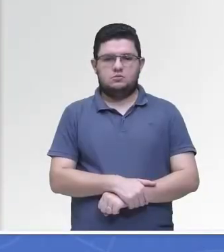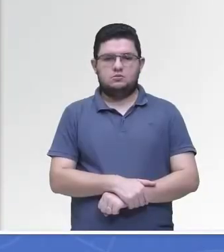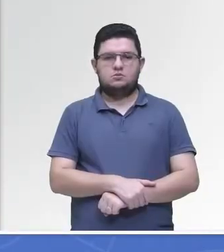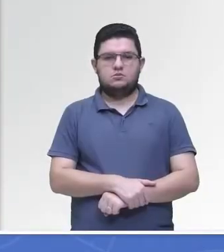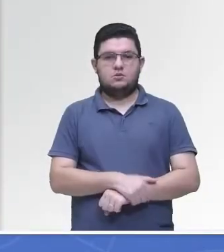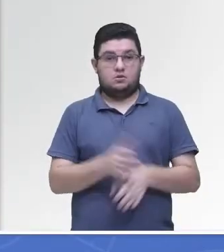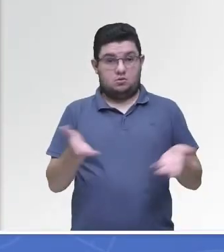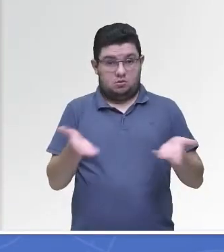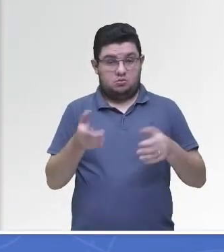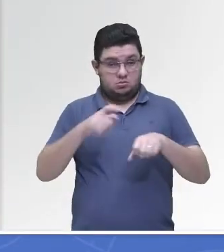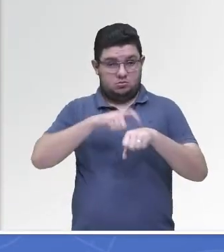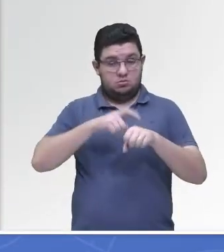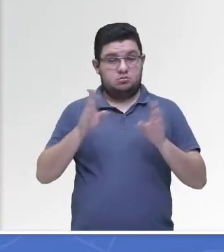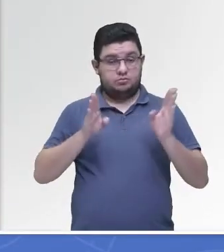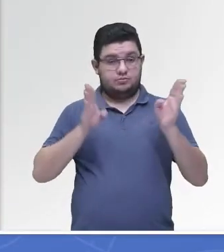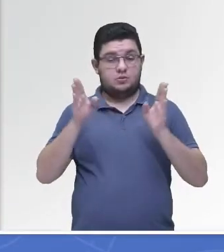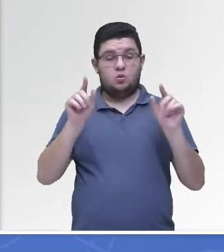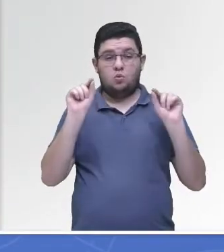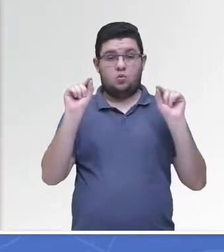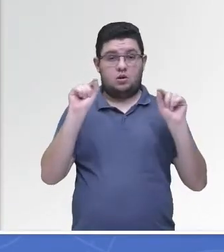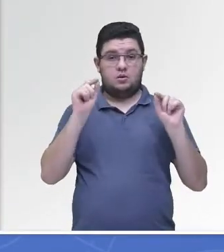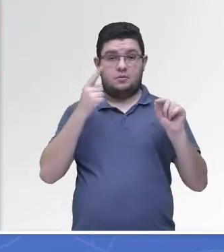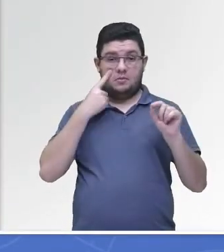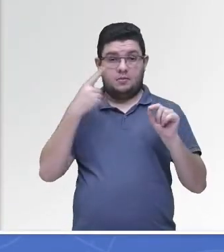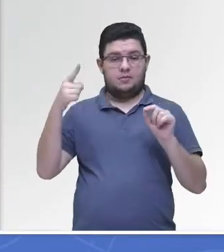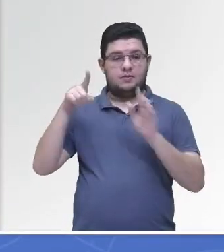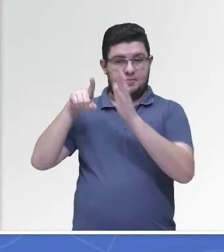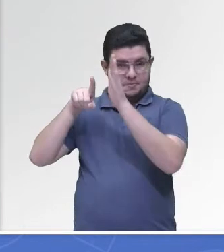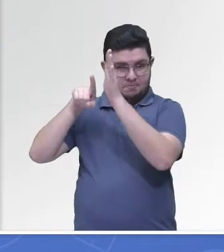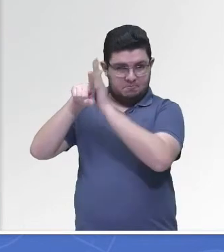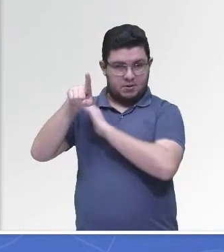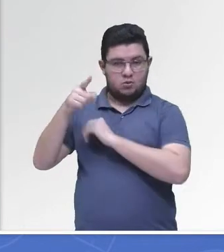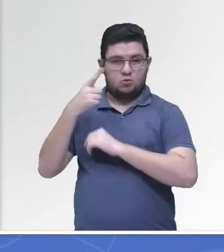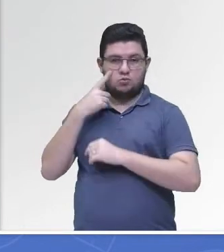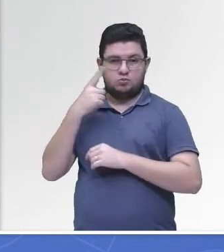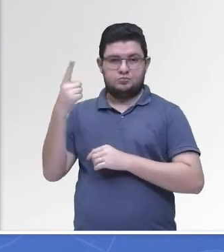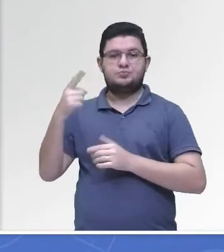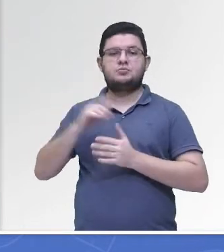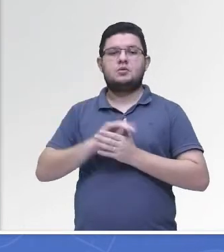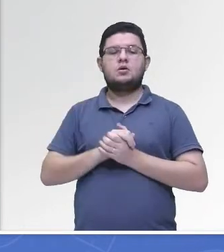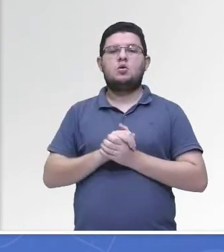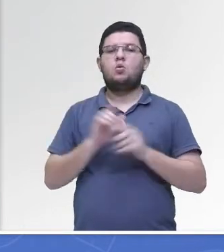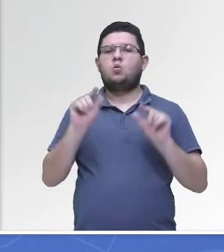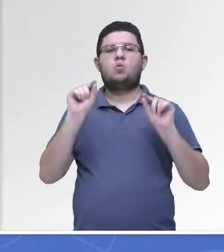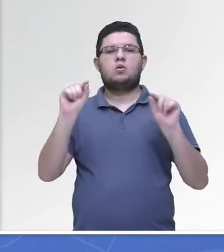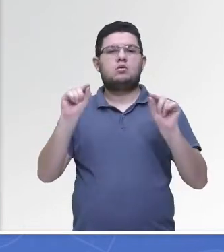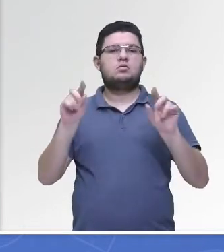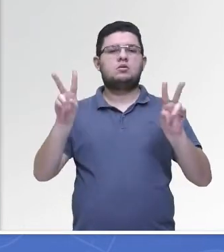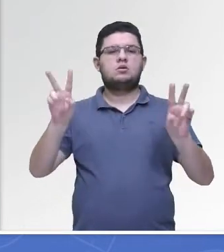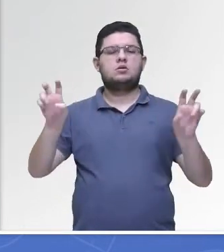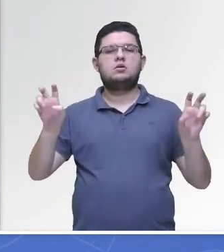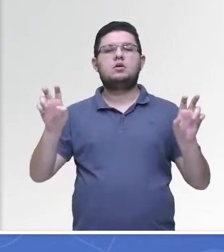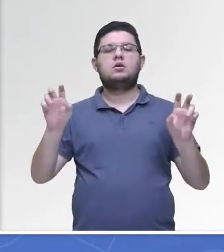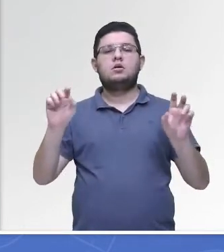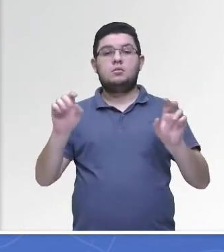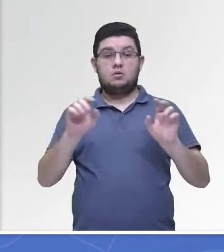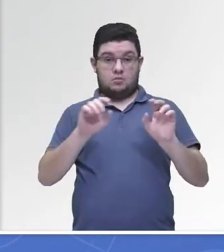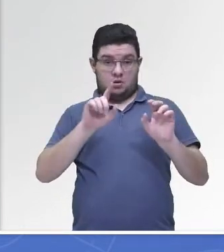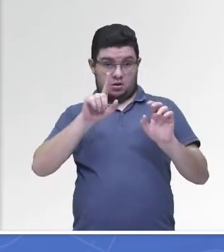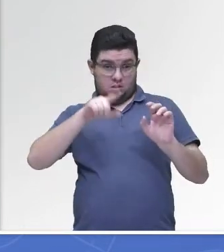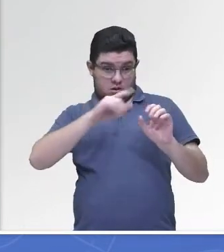Voltamos aqui com a nossa questão, praticando de hoje, classificação do átomo de carbono. Vou